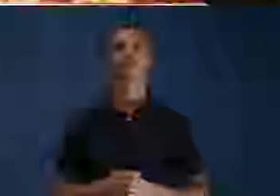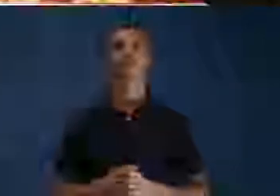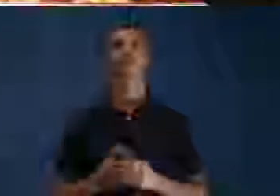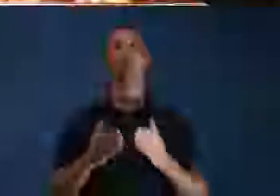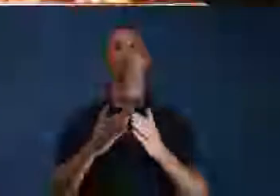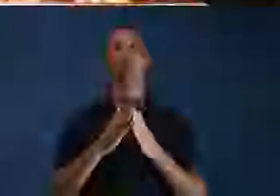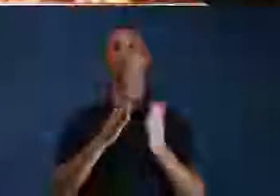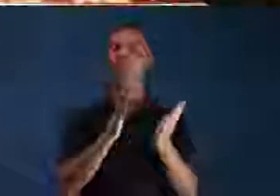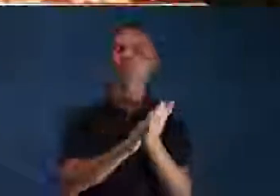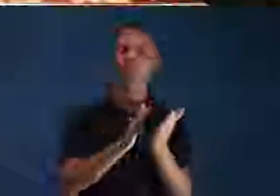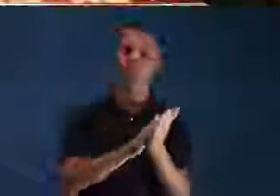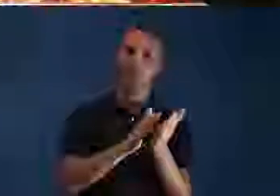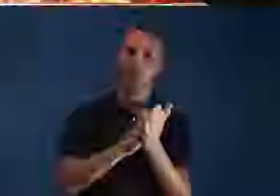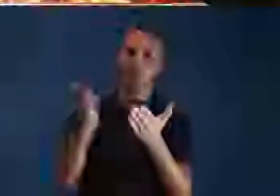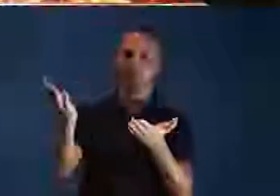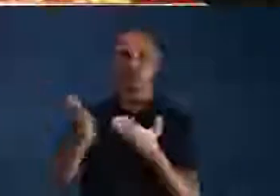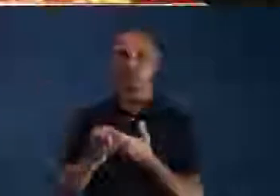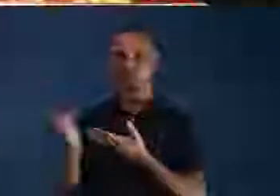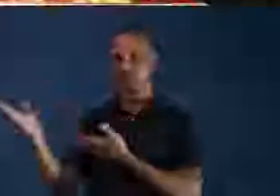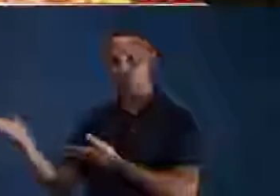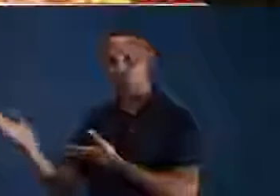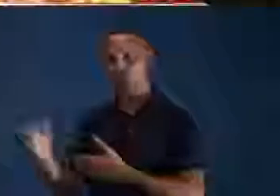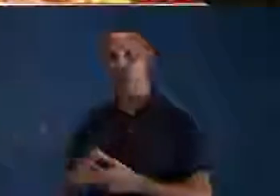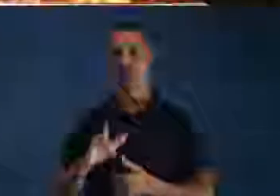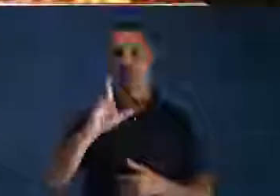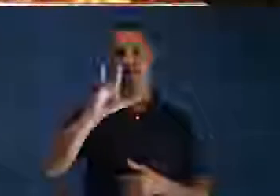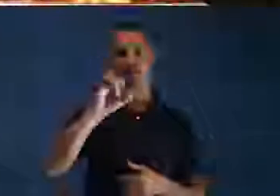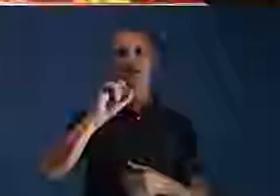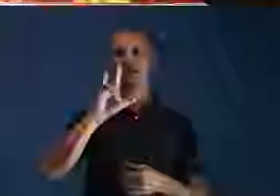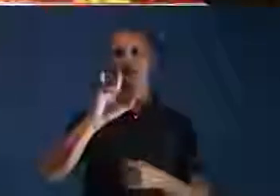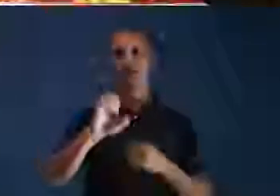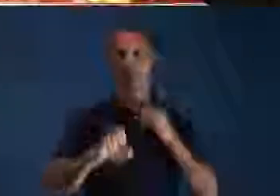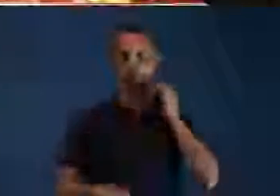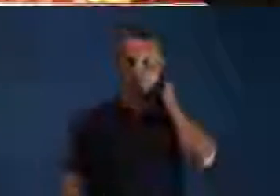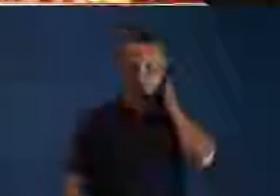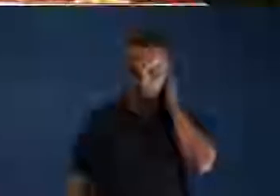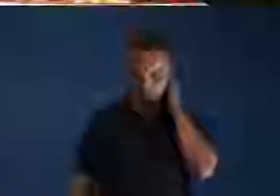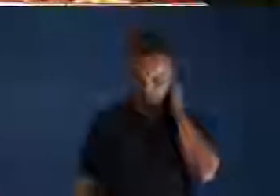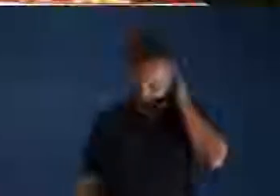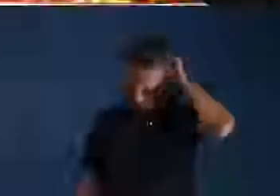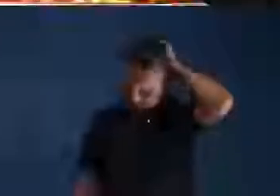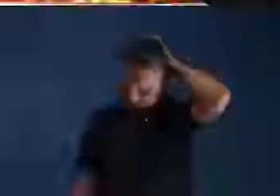Peço agora aplausos de boas-vindas à nossa conferencista. Muito obrigado.